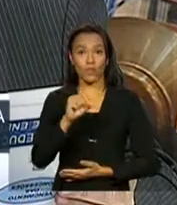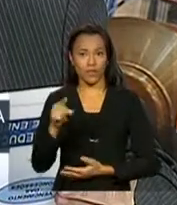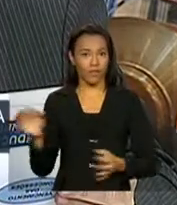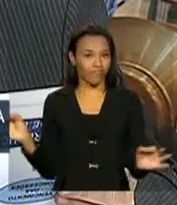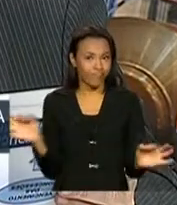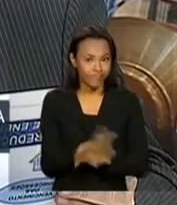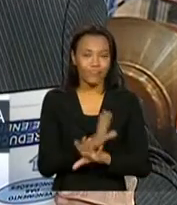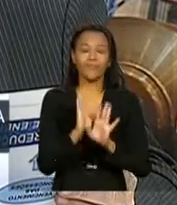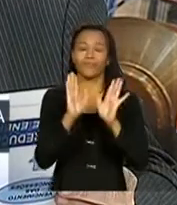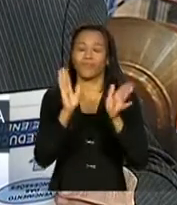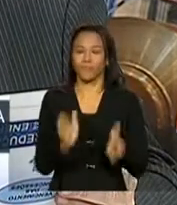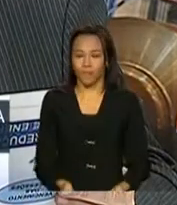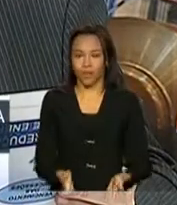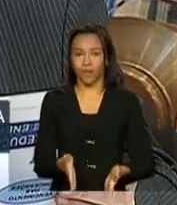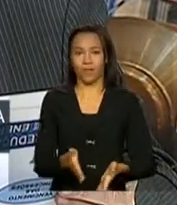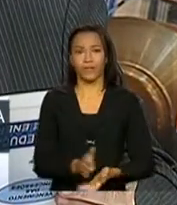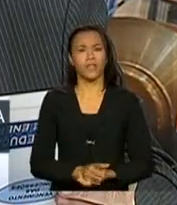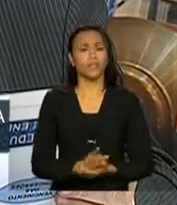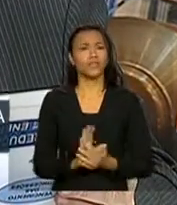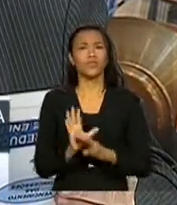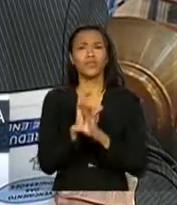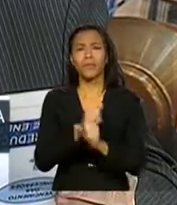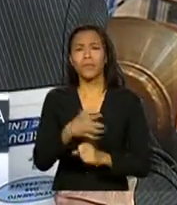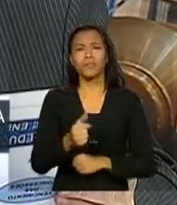sendo que desse total,